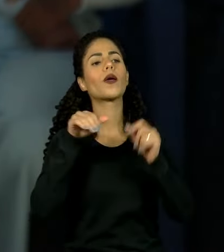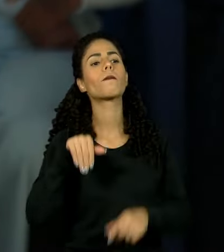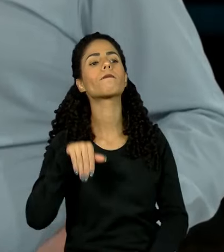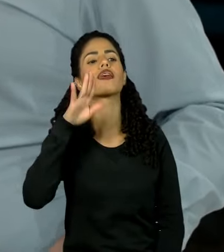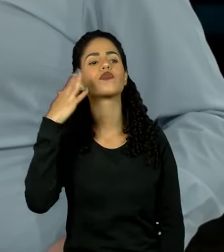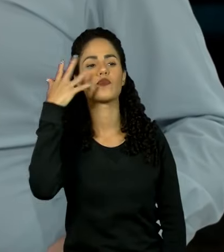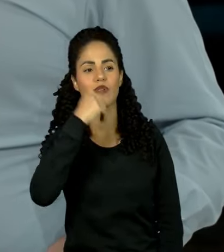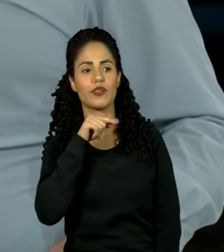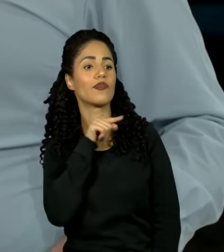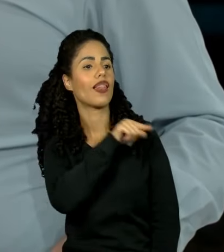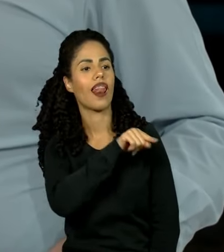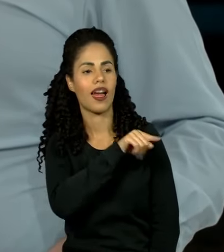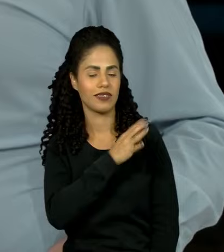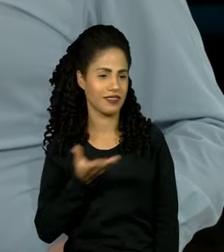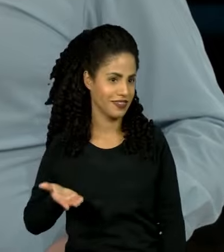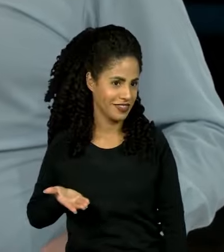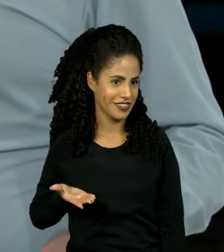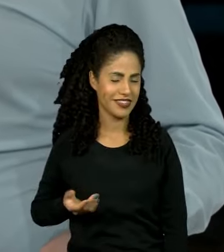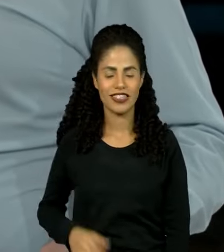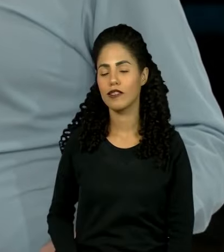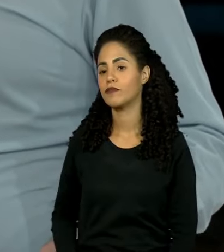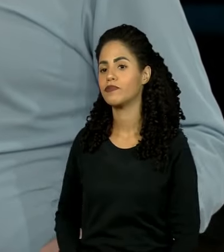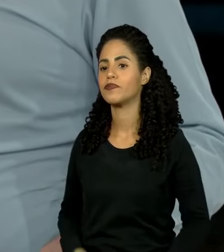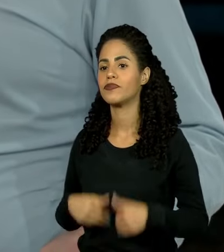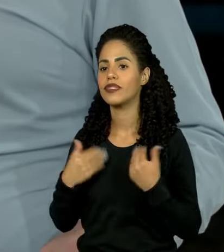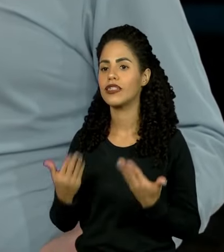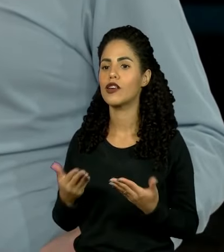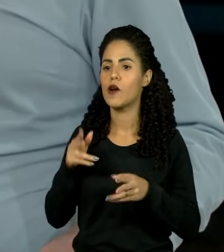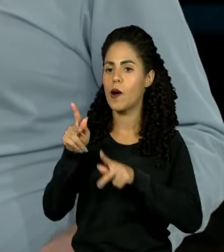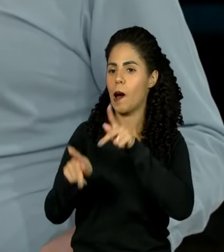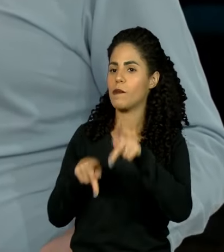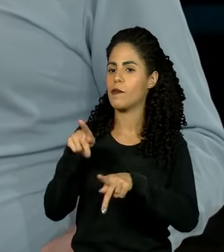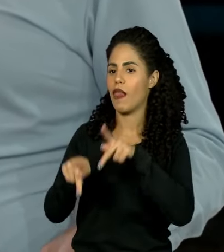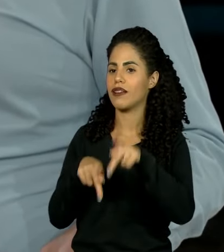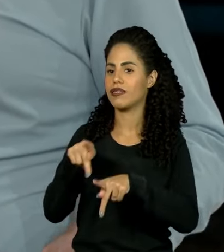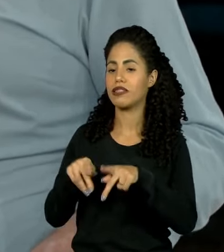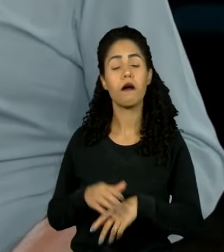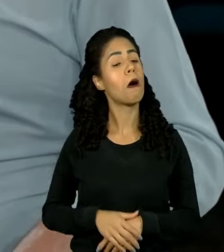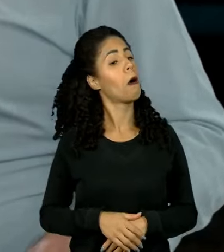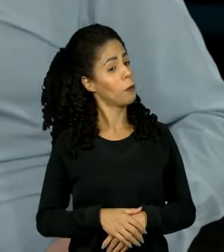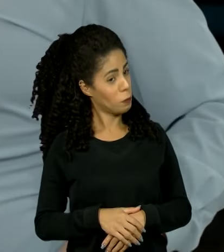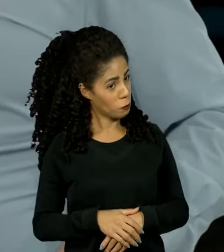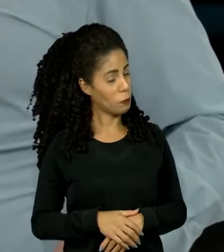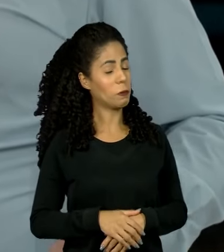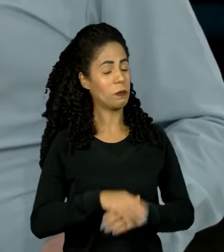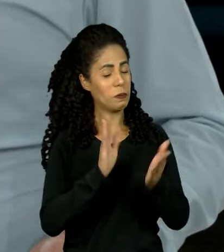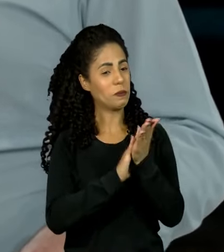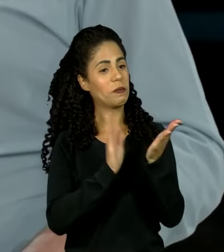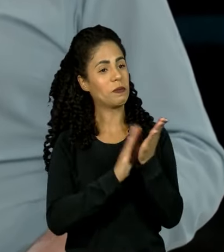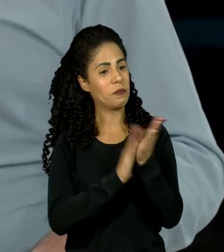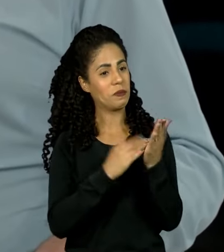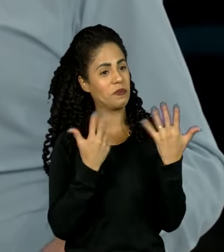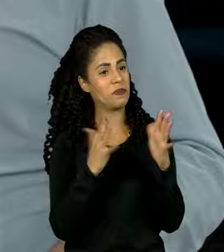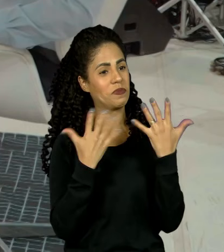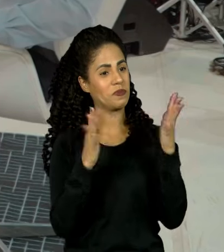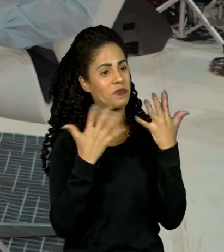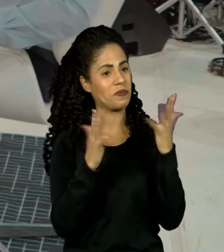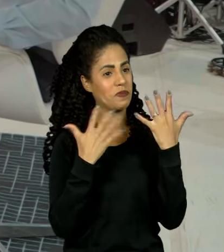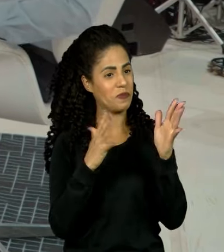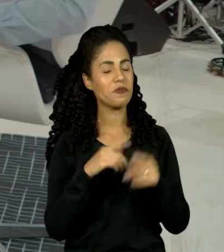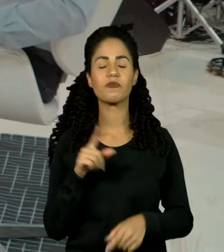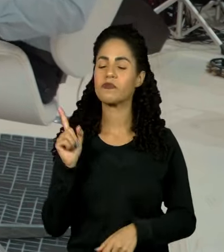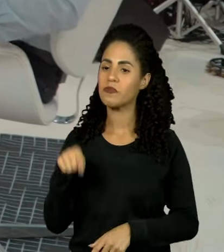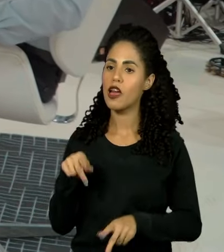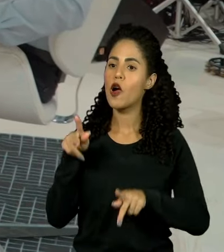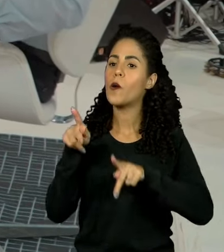bonito eu acho que o que o Rio tem mais bonito é sua população olha aí ó o povo do rio aqui o